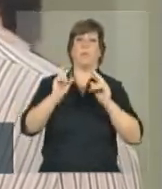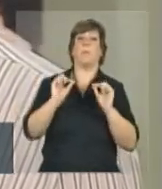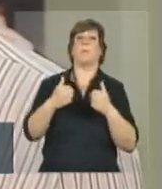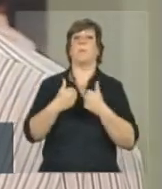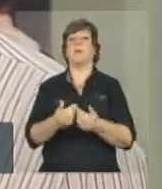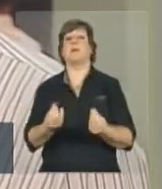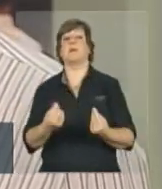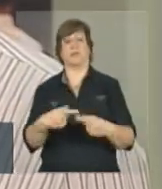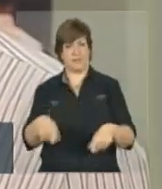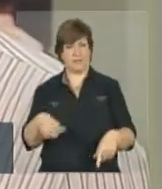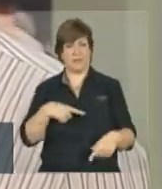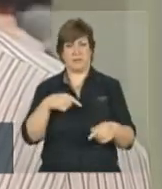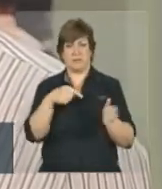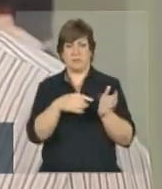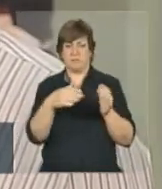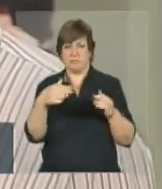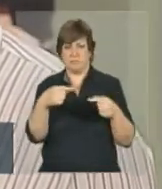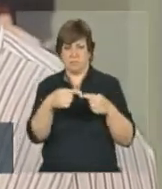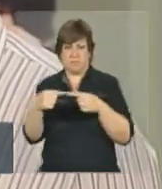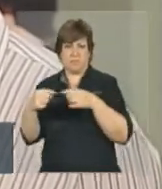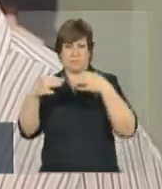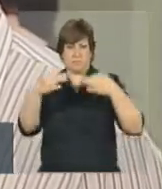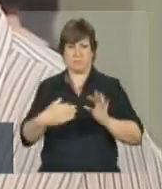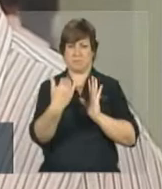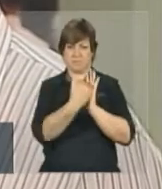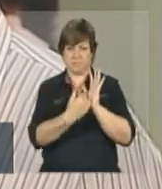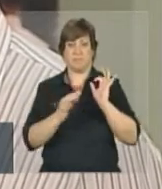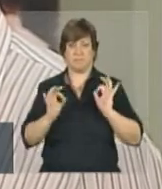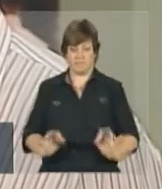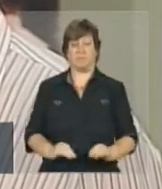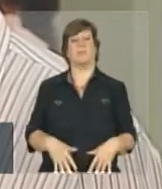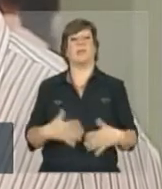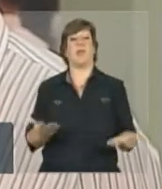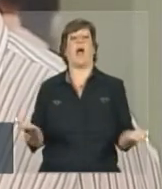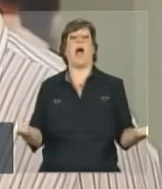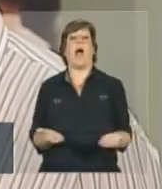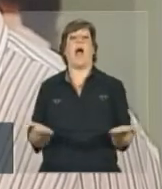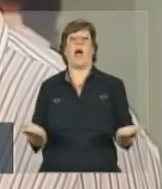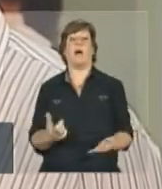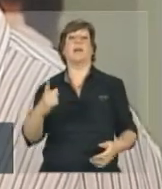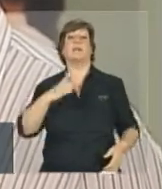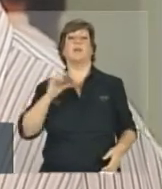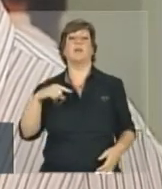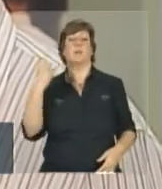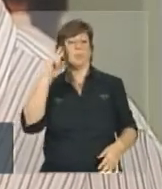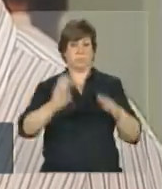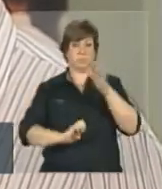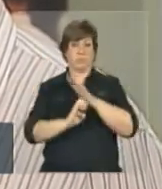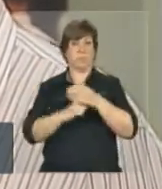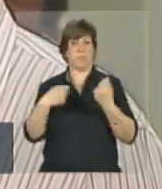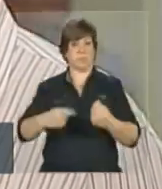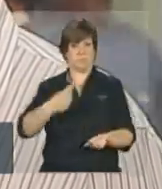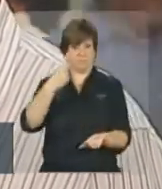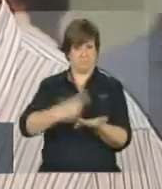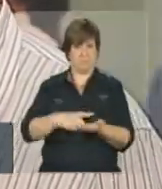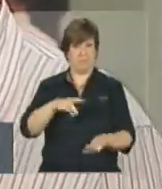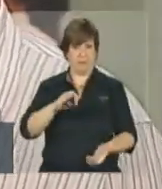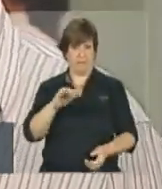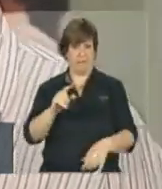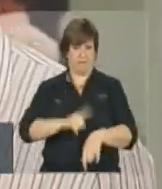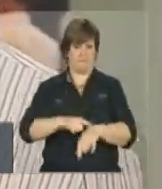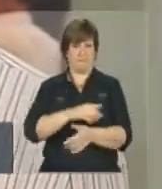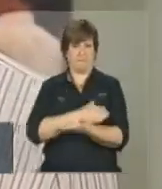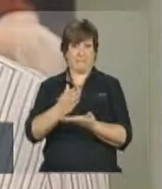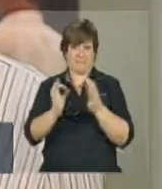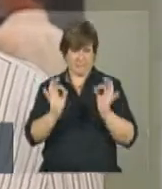forma, tem ajustado todo o cronograma. E agora que é uma contrapartida dos empresários para que cumpram esses prazos e as metas. Isso.